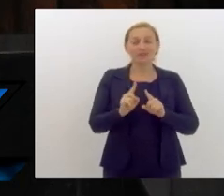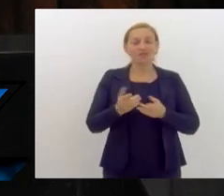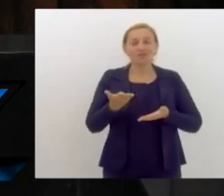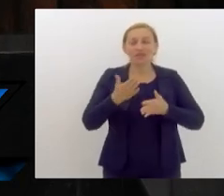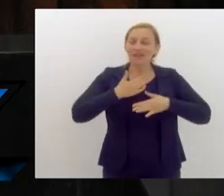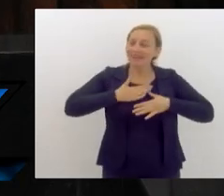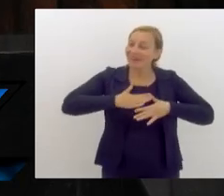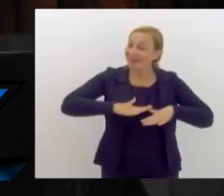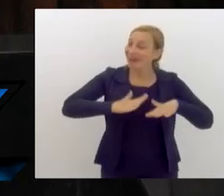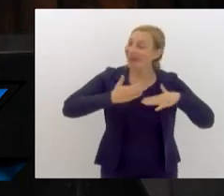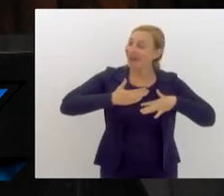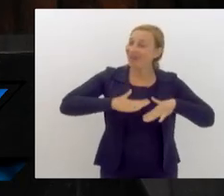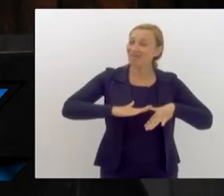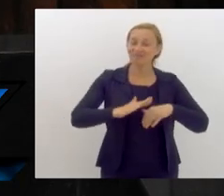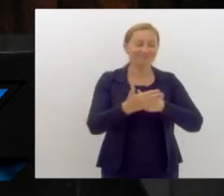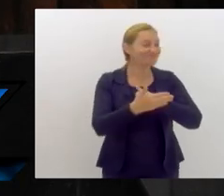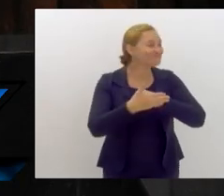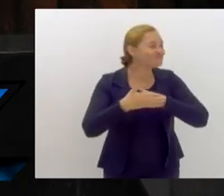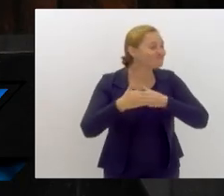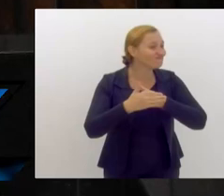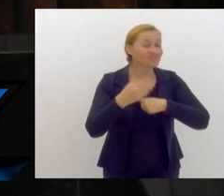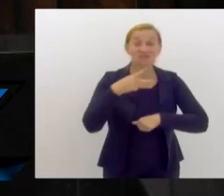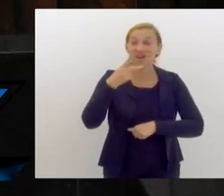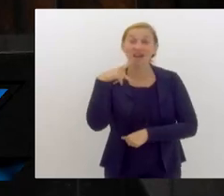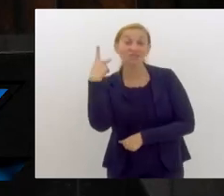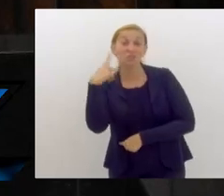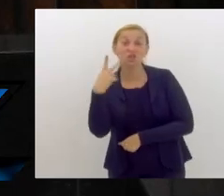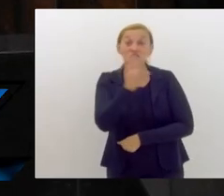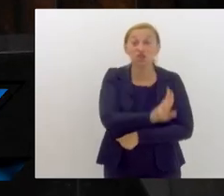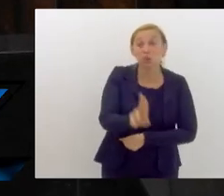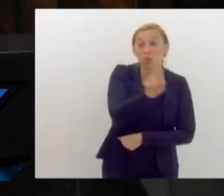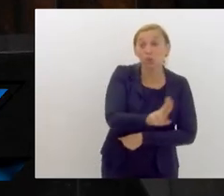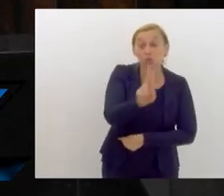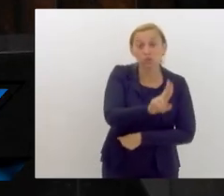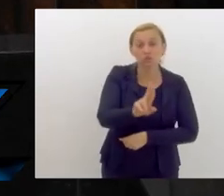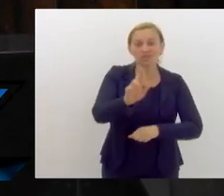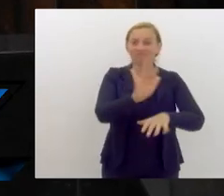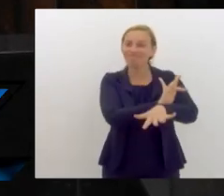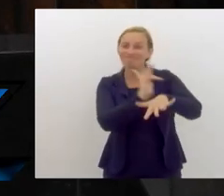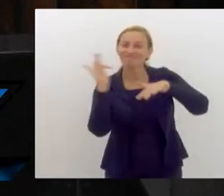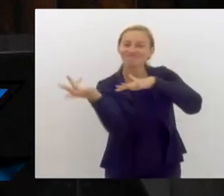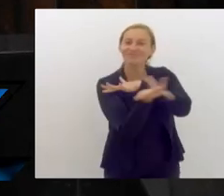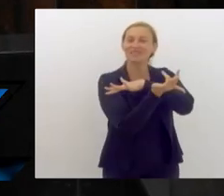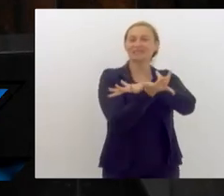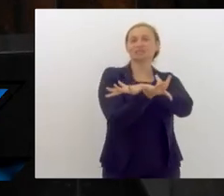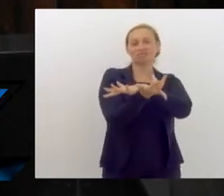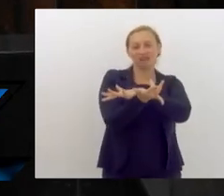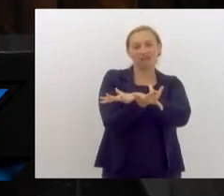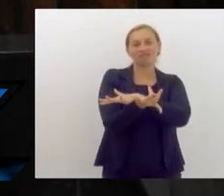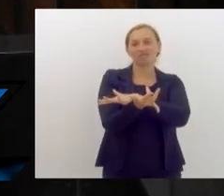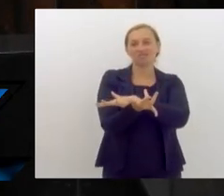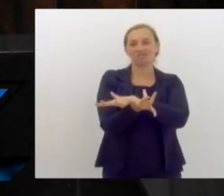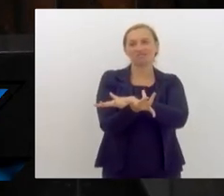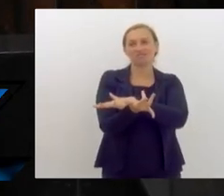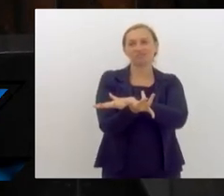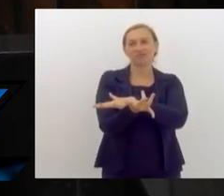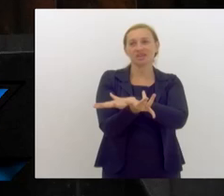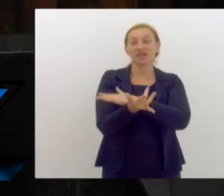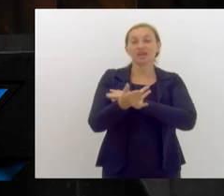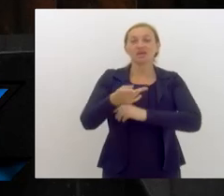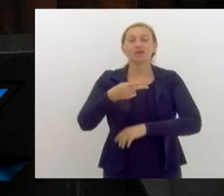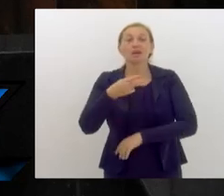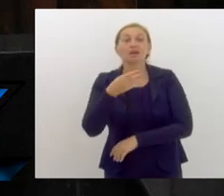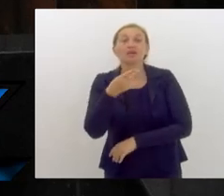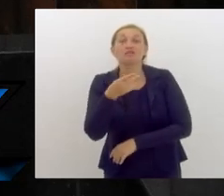ao falar de políticos que usam as redes sociais para contar